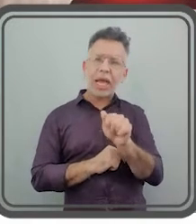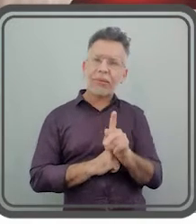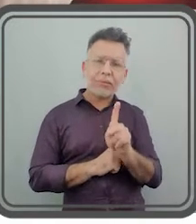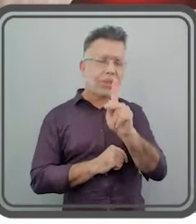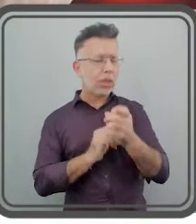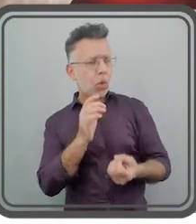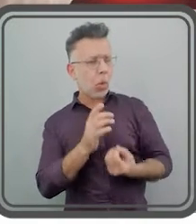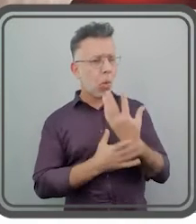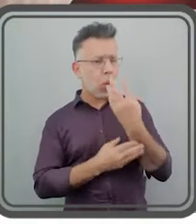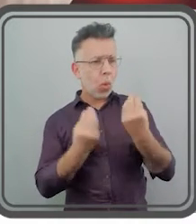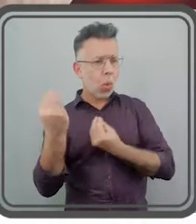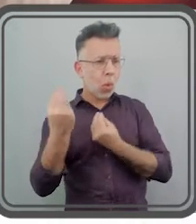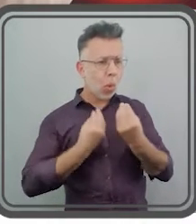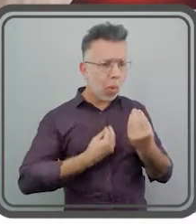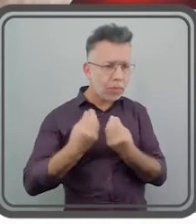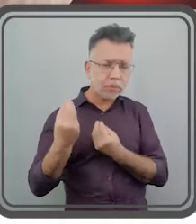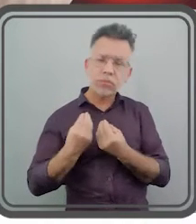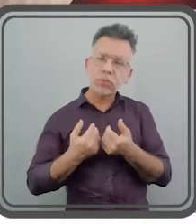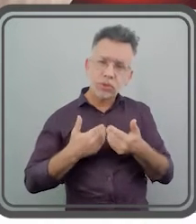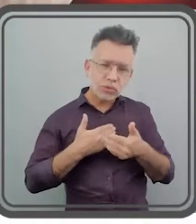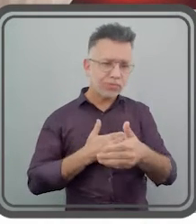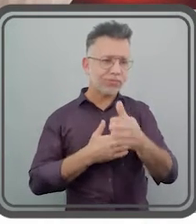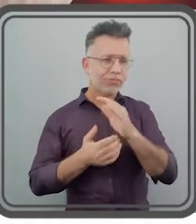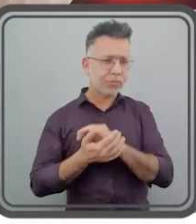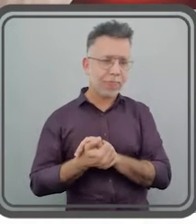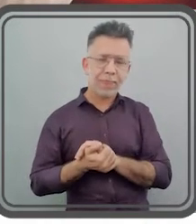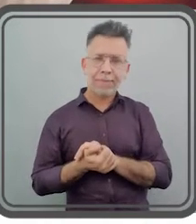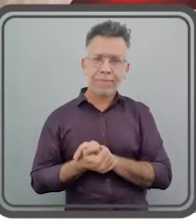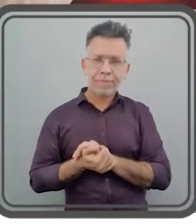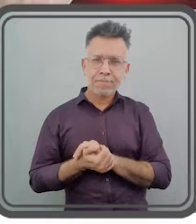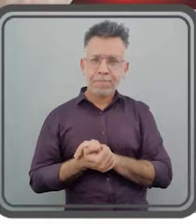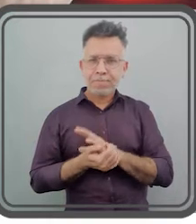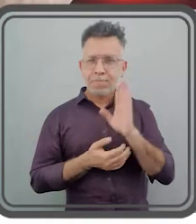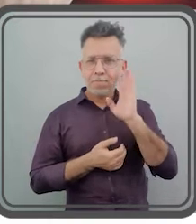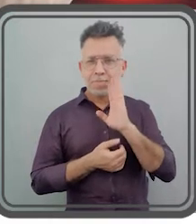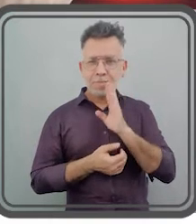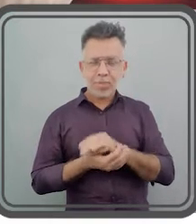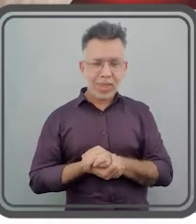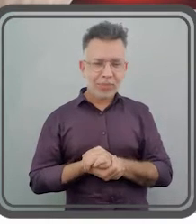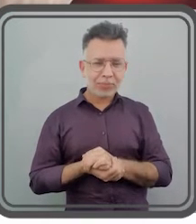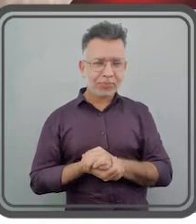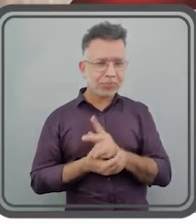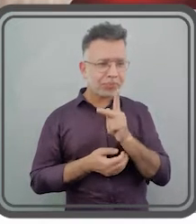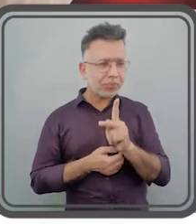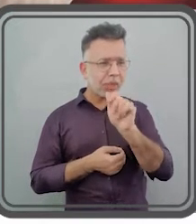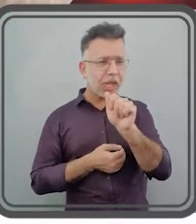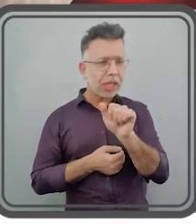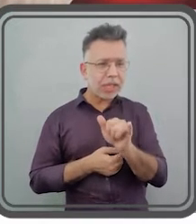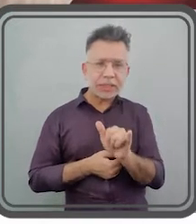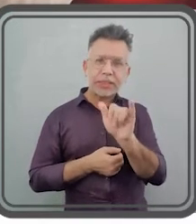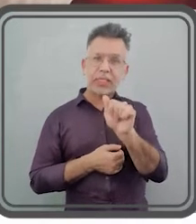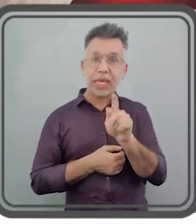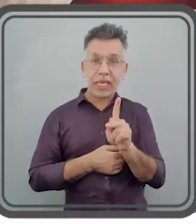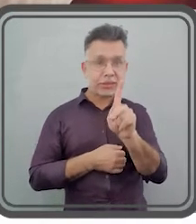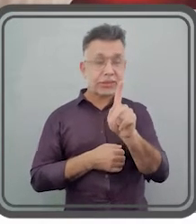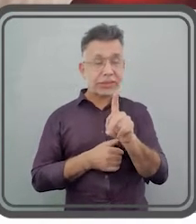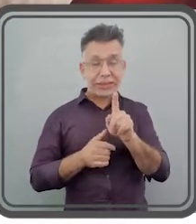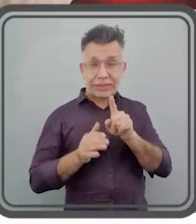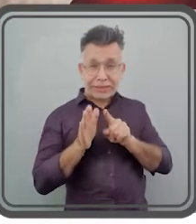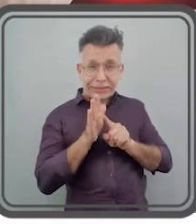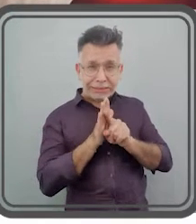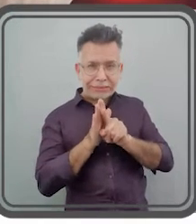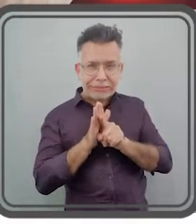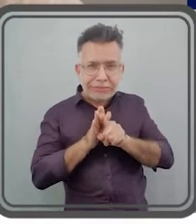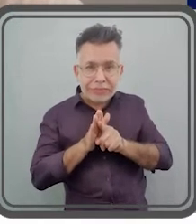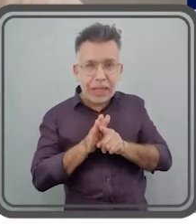nasceu Mel tamanho onde está e a gente começa a partir daí Legal vamos lá bom o caiaque ele é um meta buscador e foi